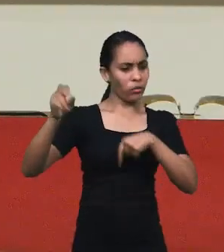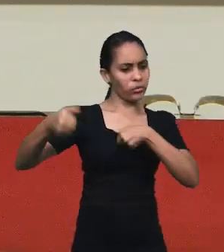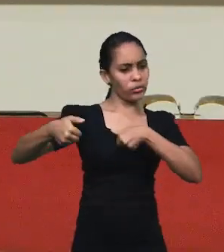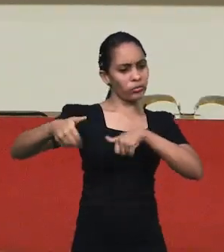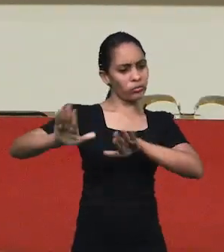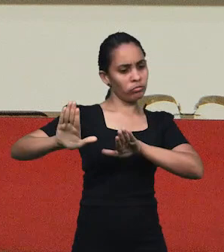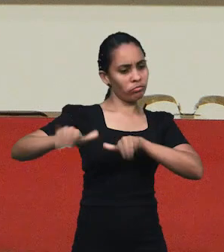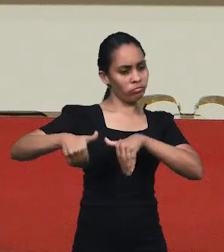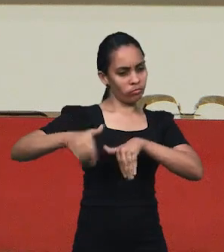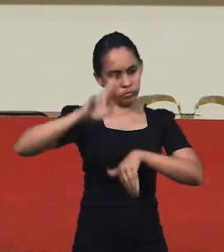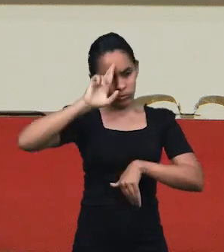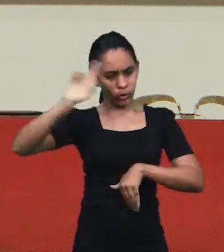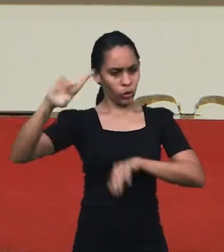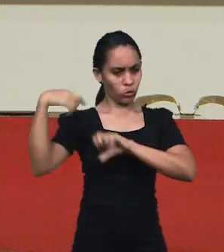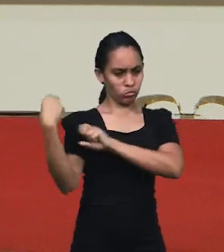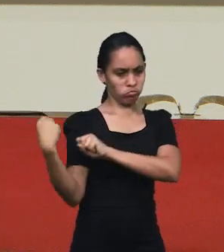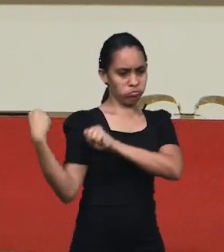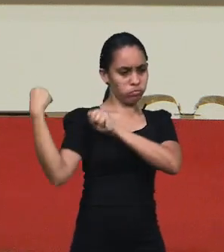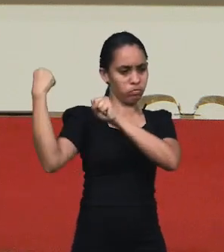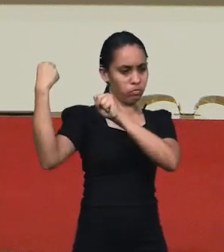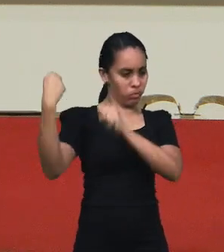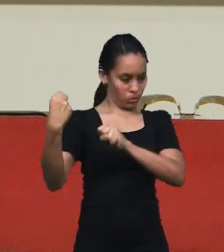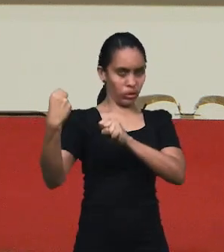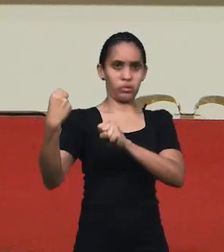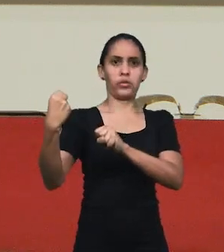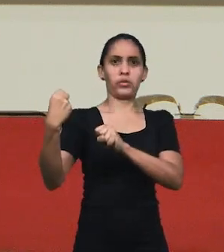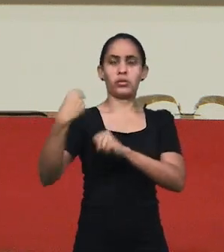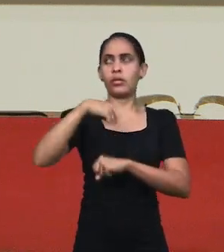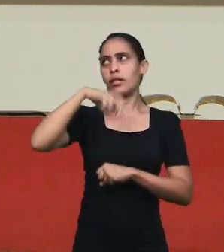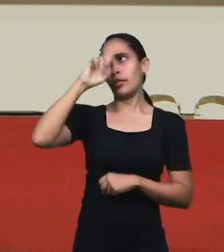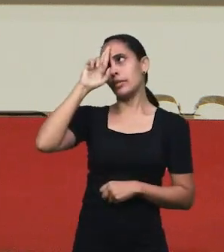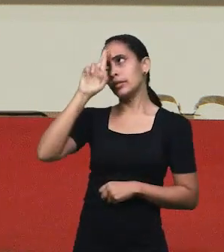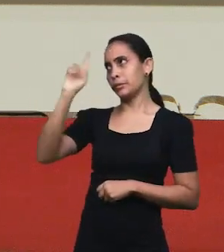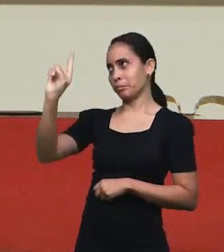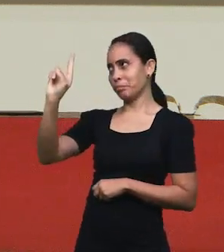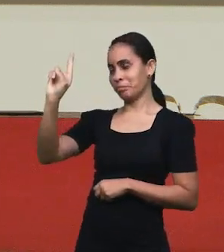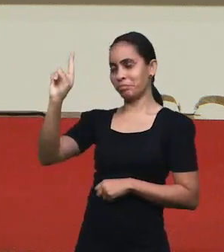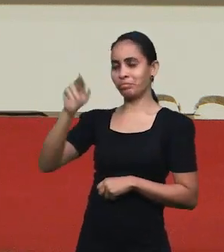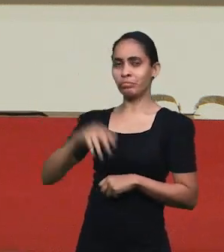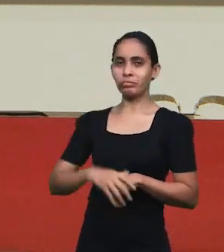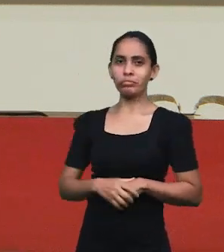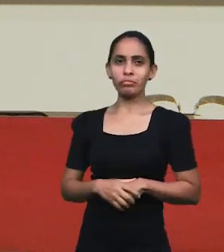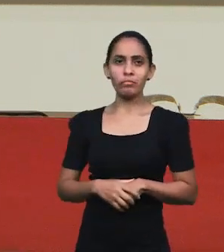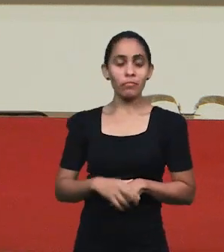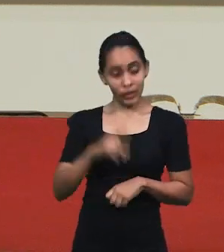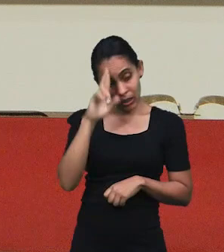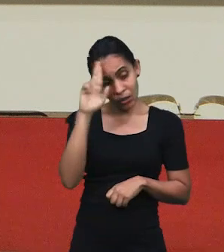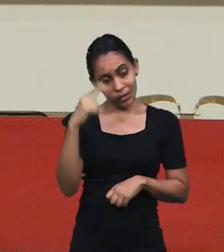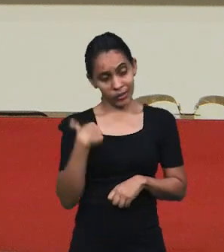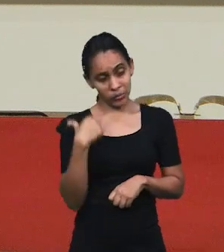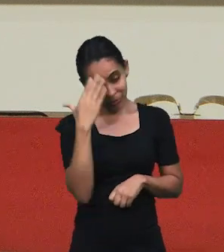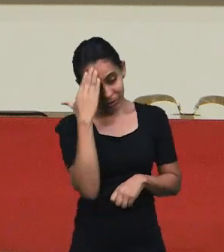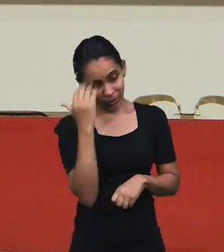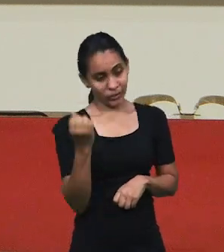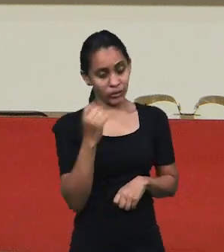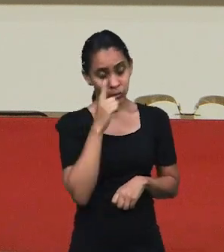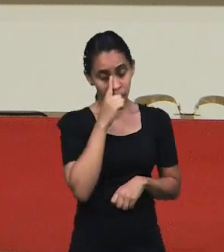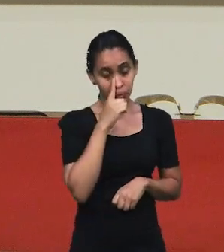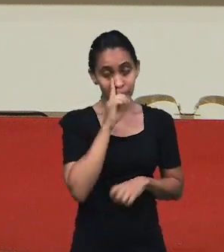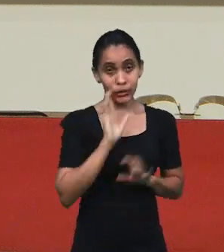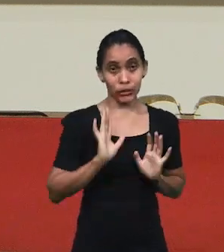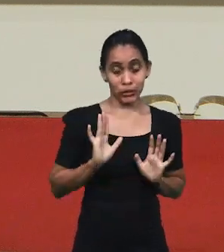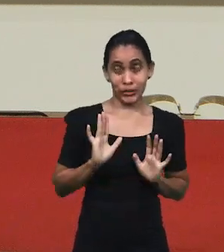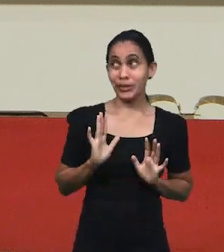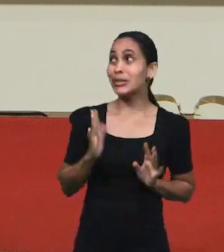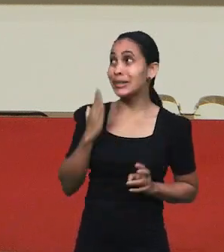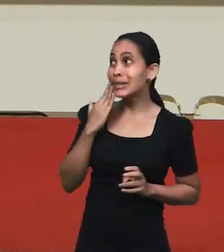Senhor, eu estou ciente dos perigos, eu estou ciente dos desafios, mas